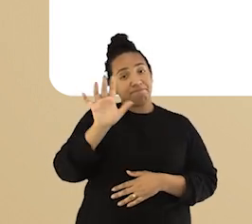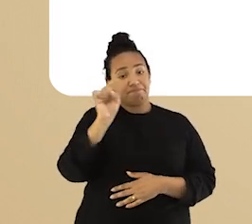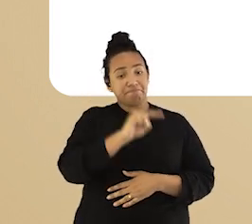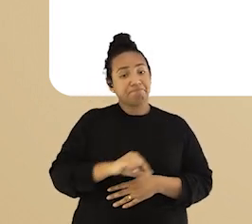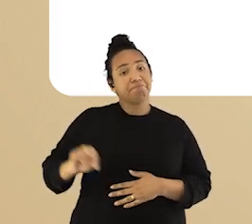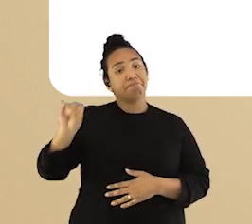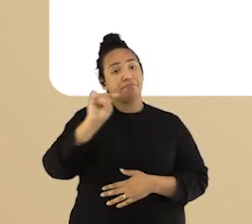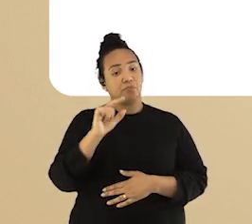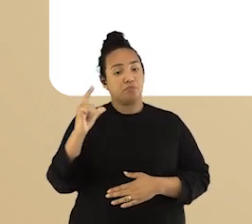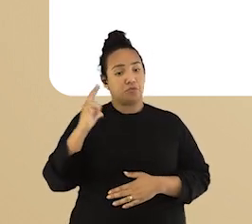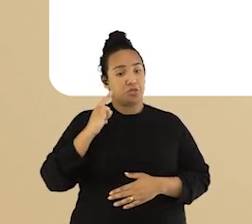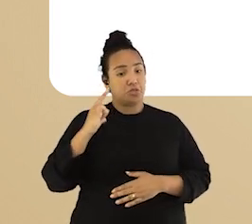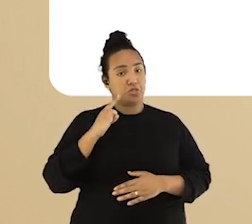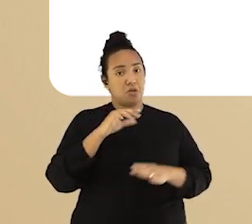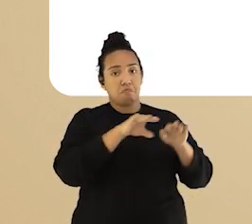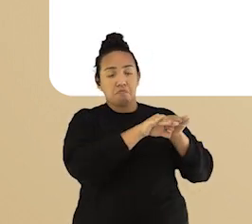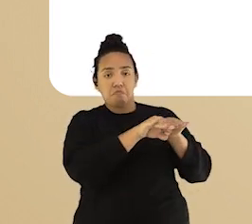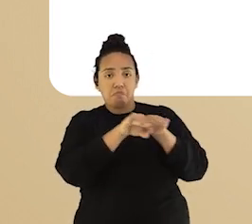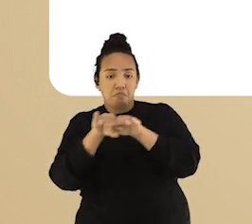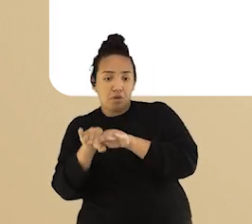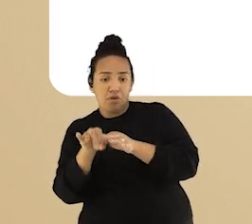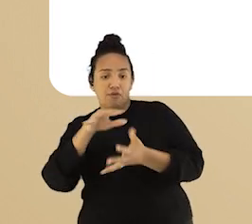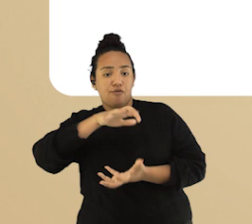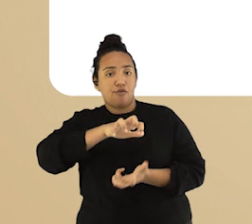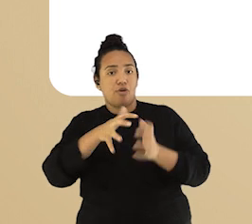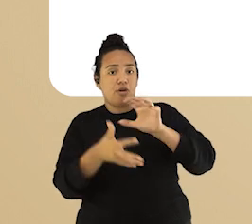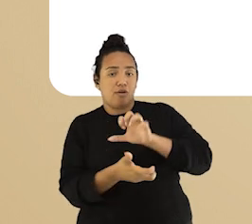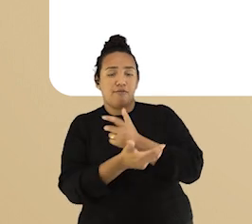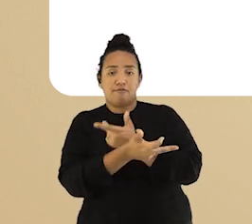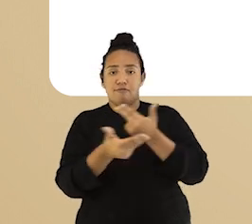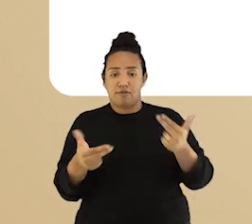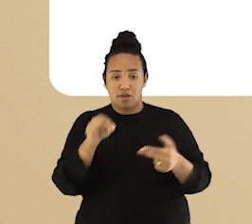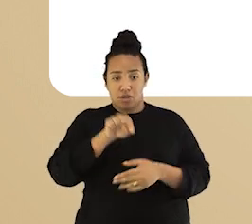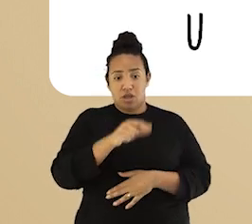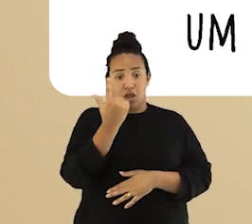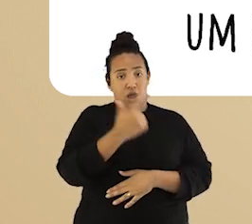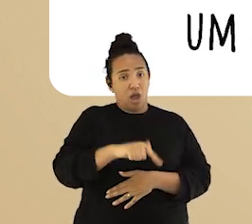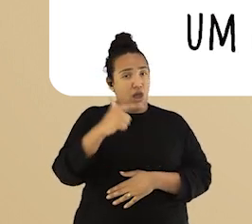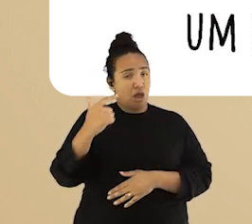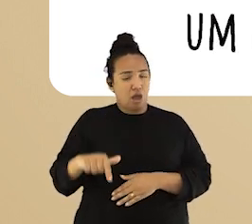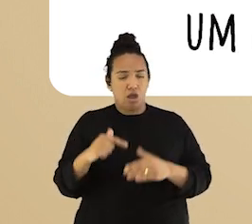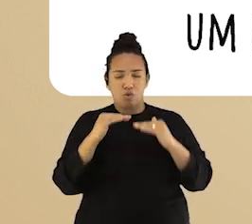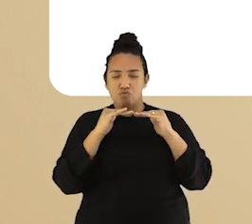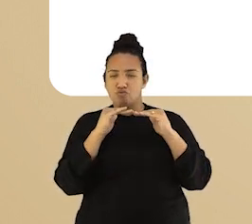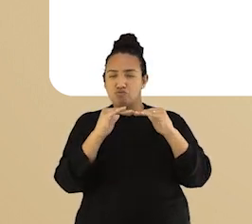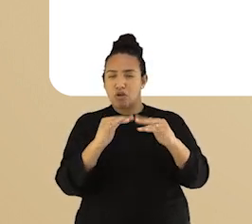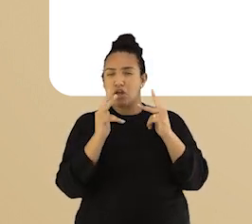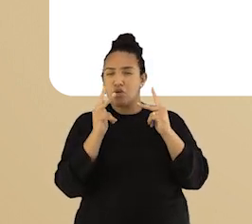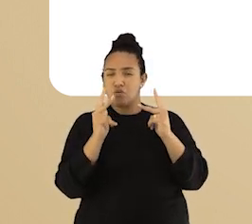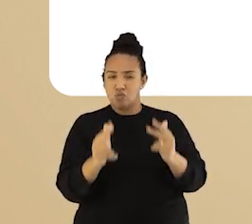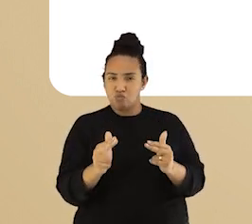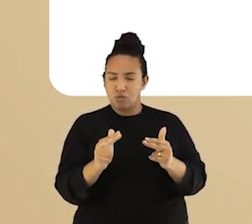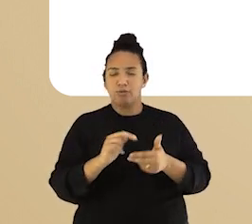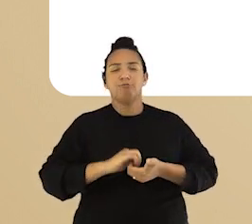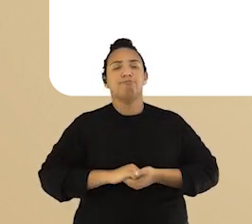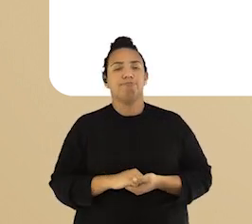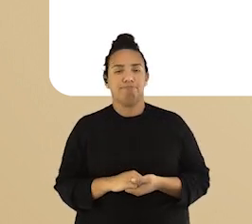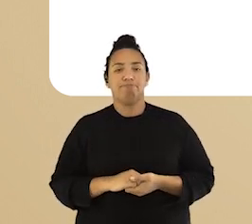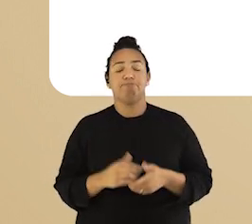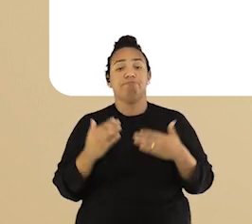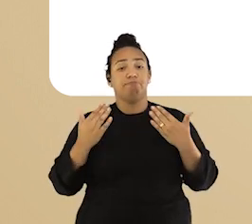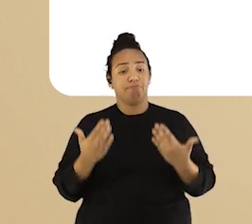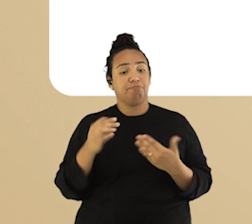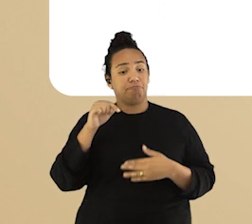composta por um padrão de formas que se repetem simetricamente em torno de um ponto central. Uma mandala